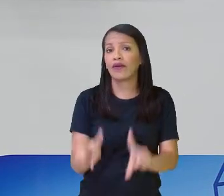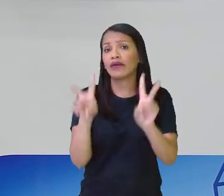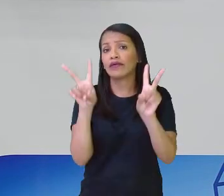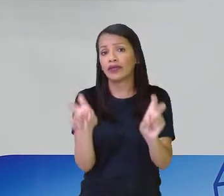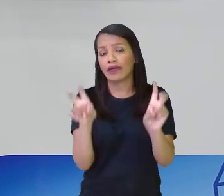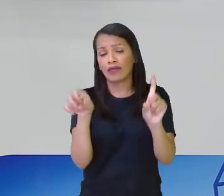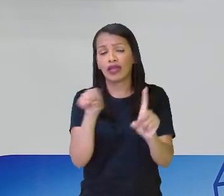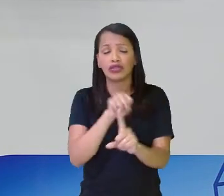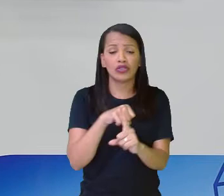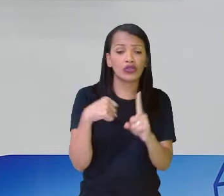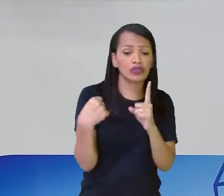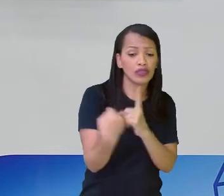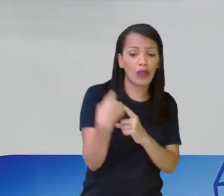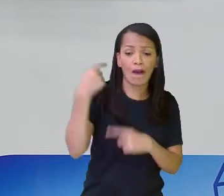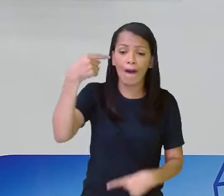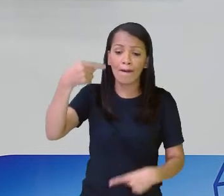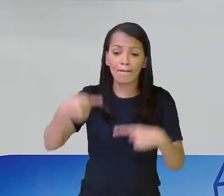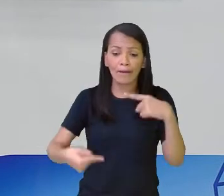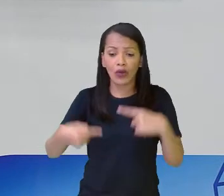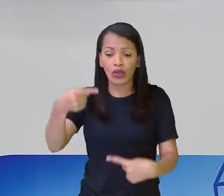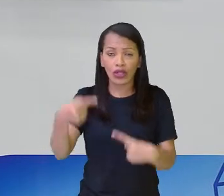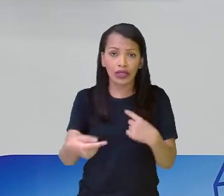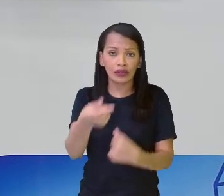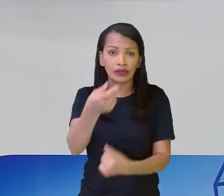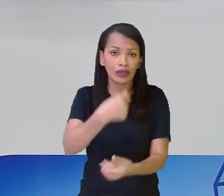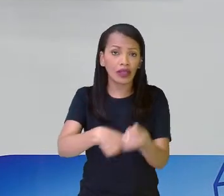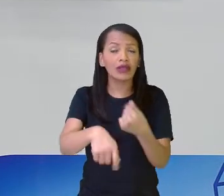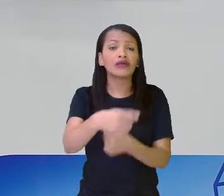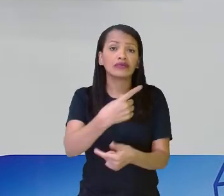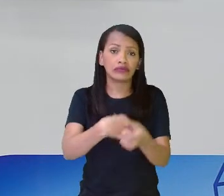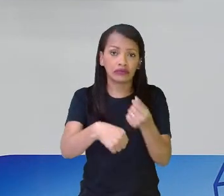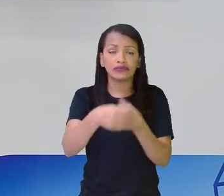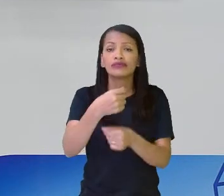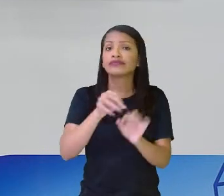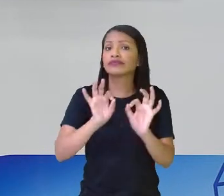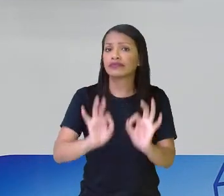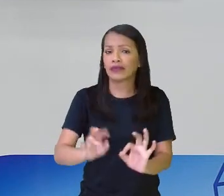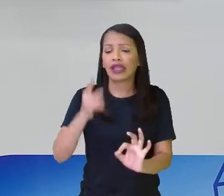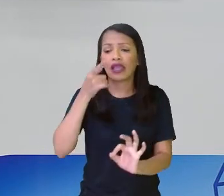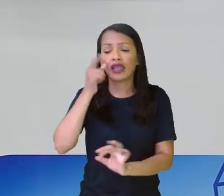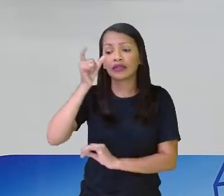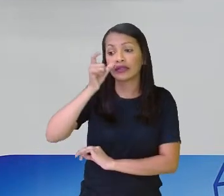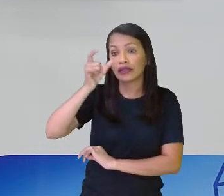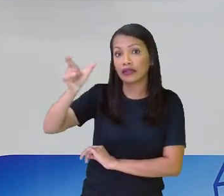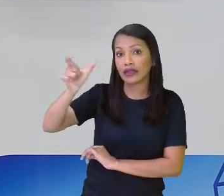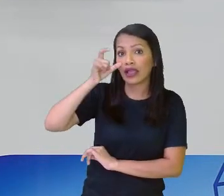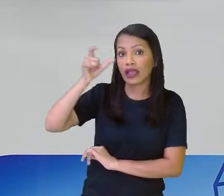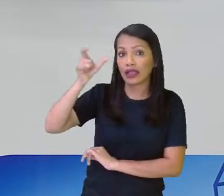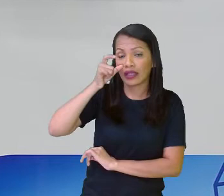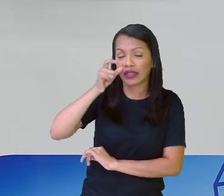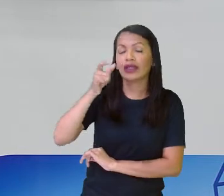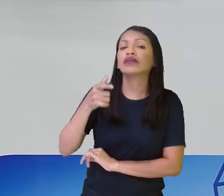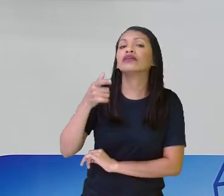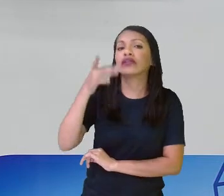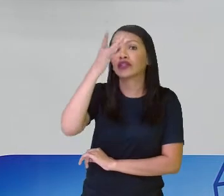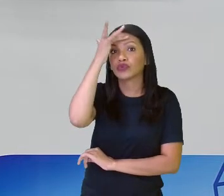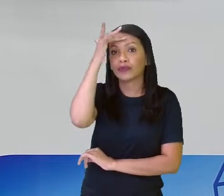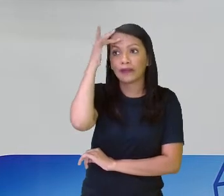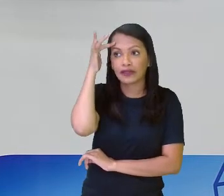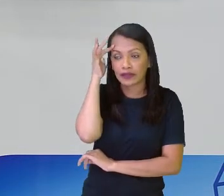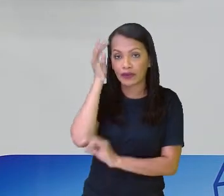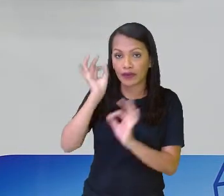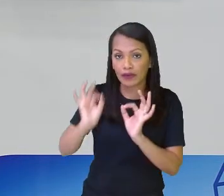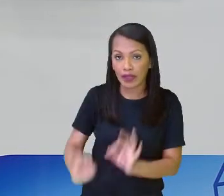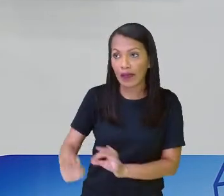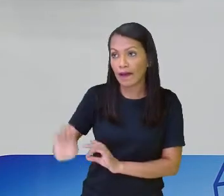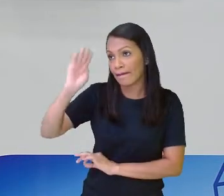políticos e econômicos, que são aqueles temas que mais assim atingem a todos, não é? É de interesse comum, interesse da população,